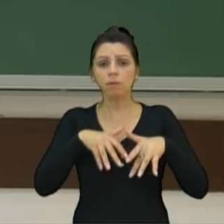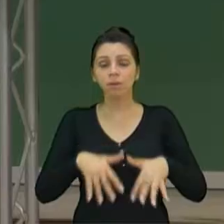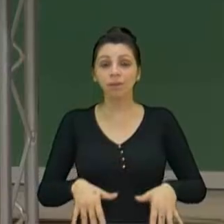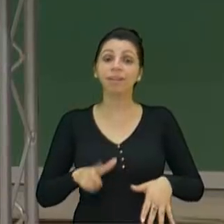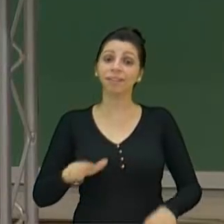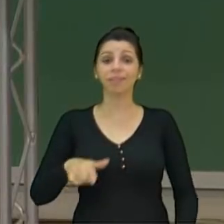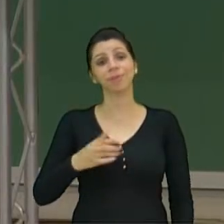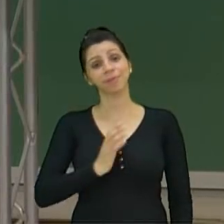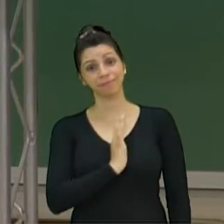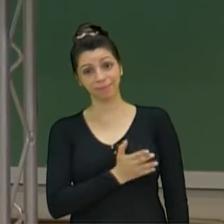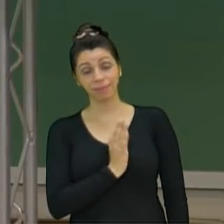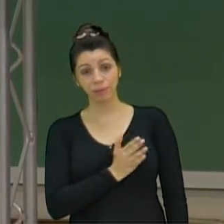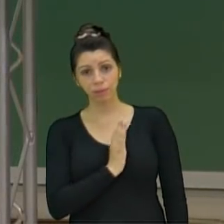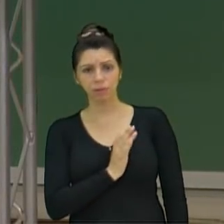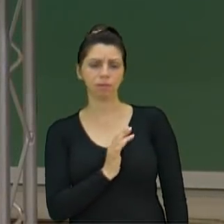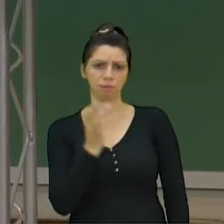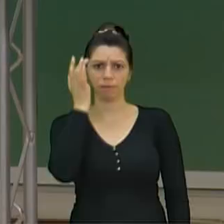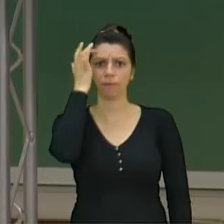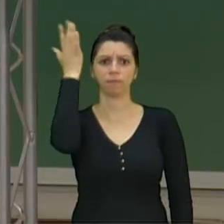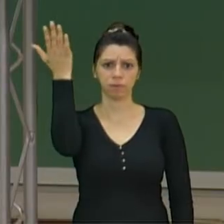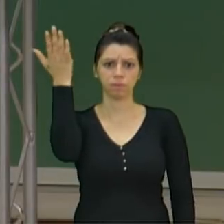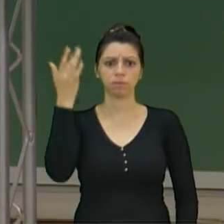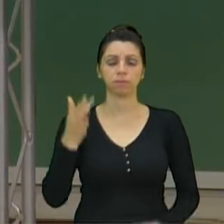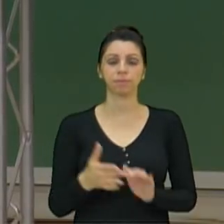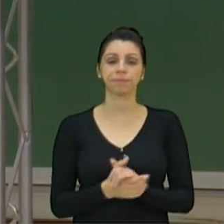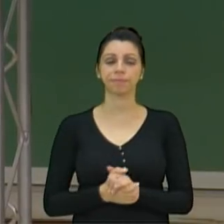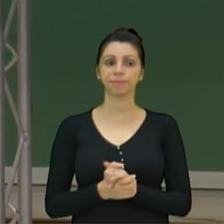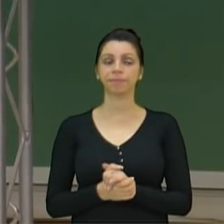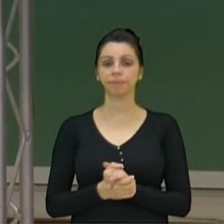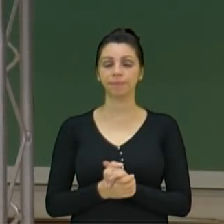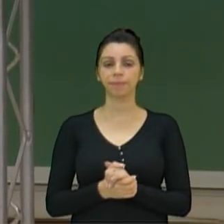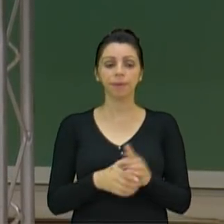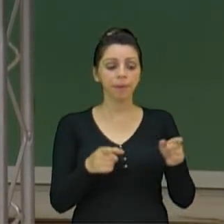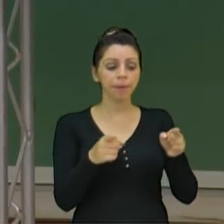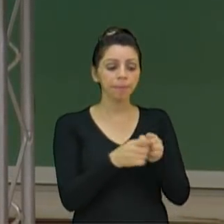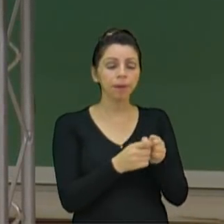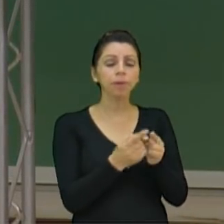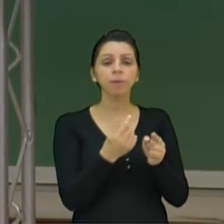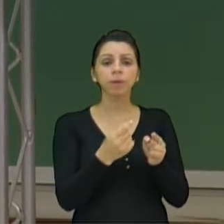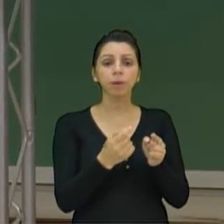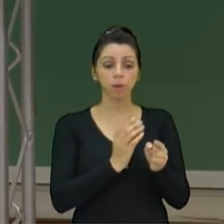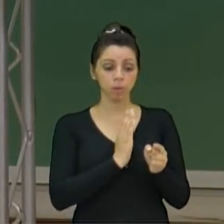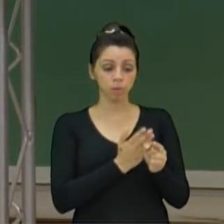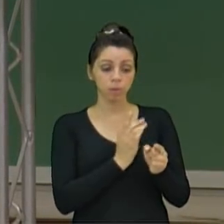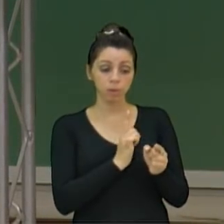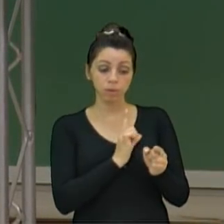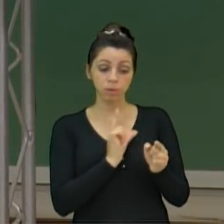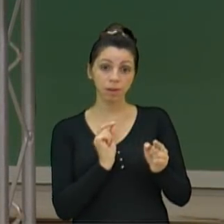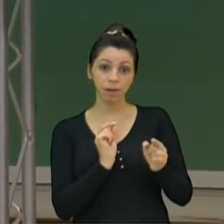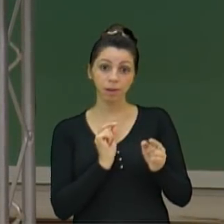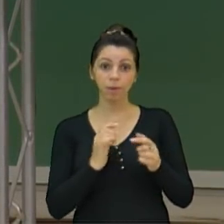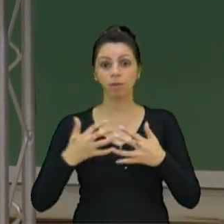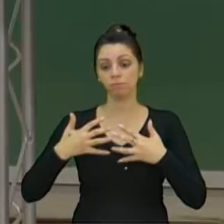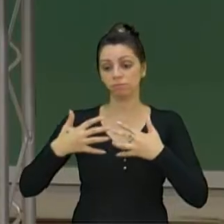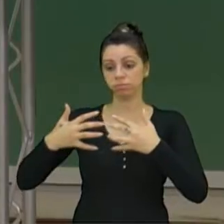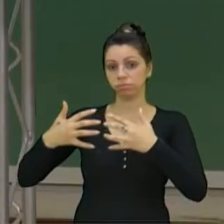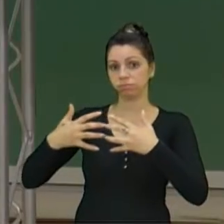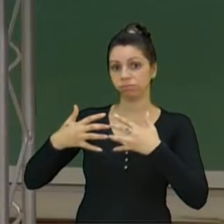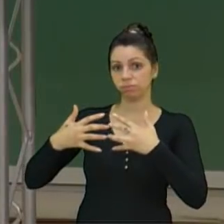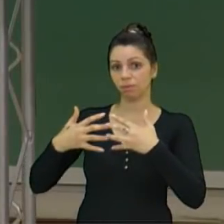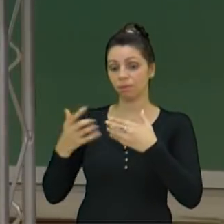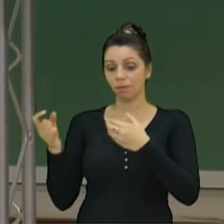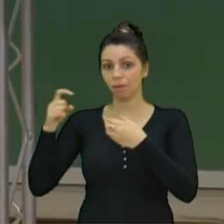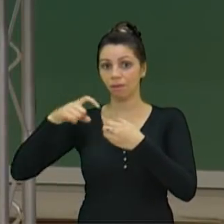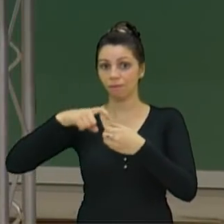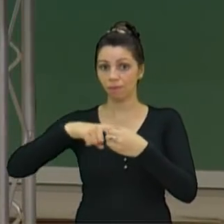é o coração, né? Essa estava muito fácil. Na pequena circulação, o sangue vai do coração aos pulmões e